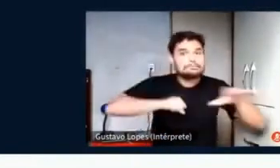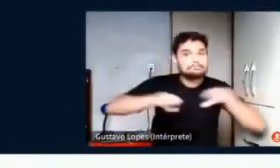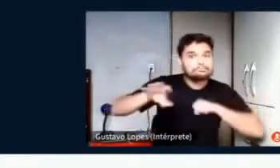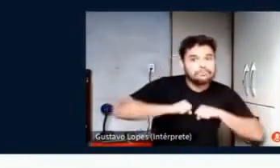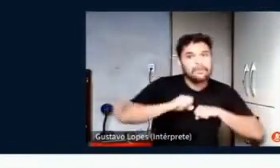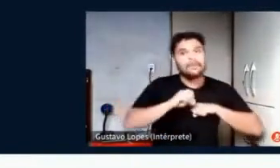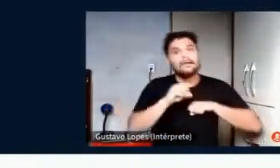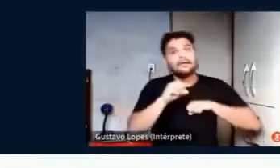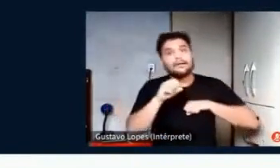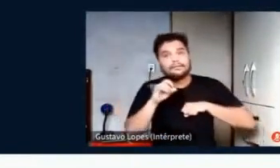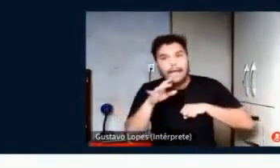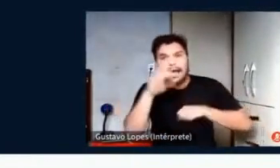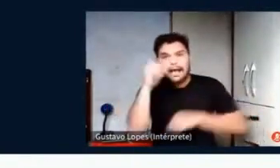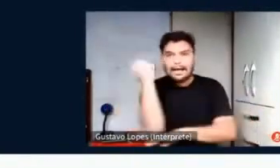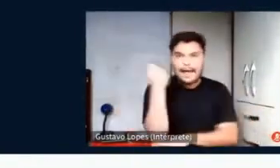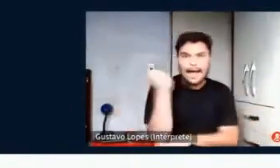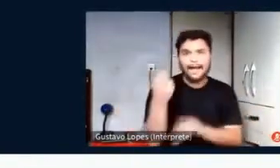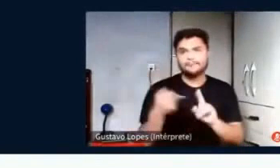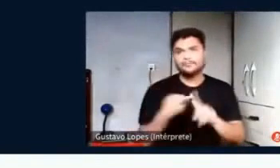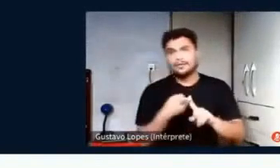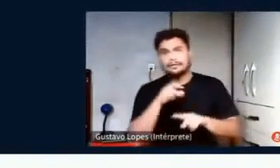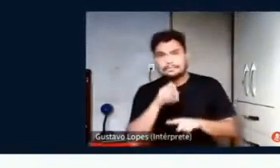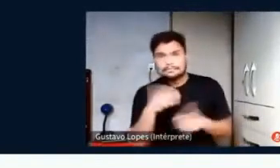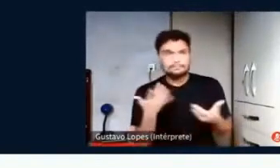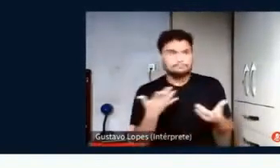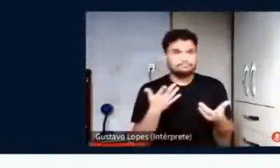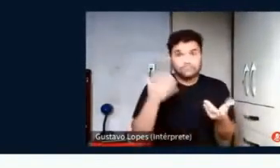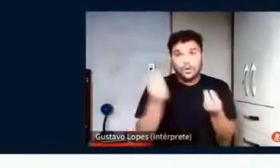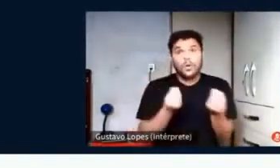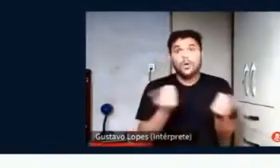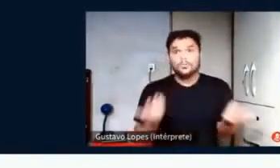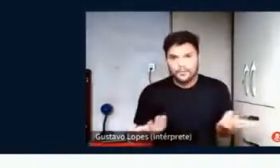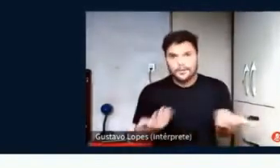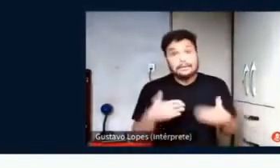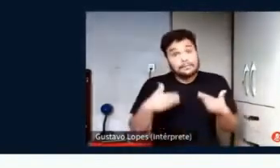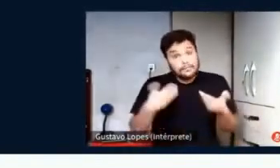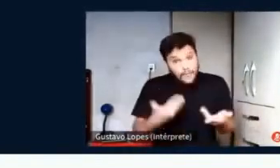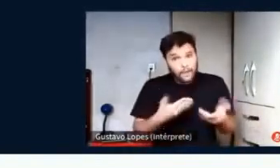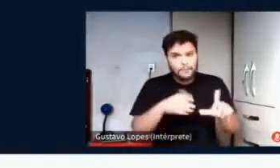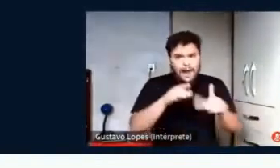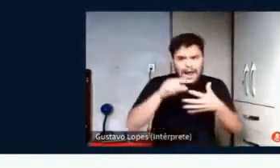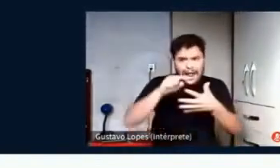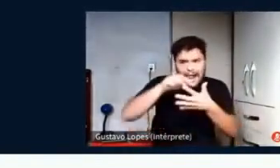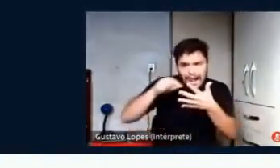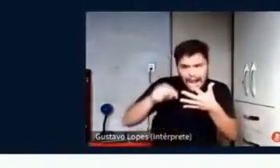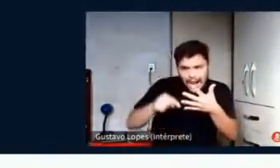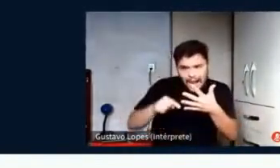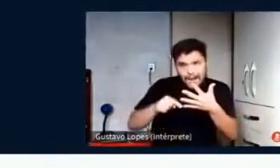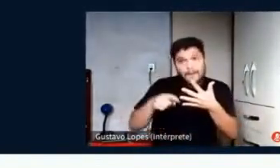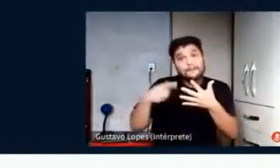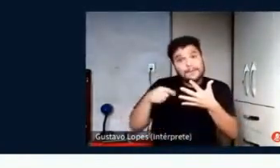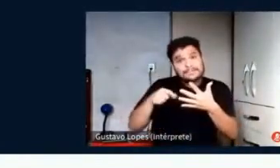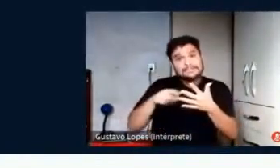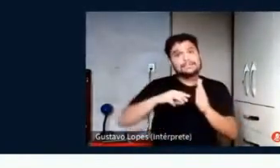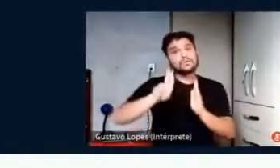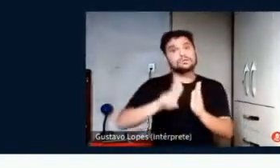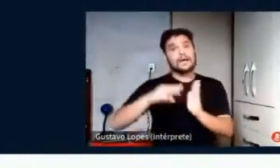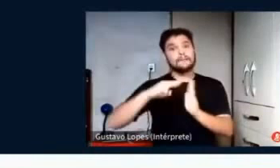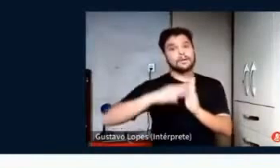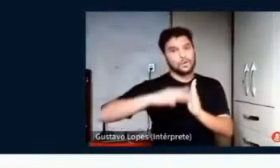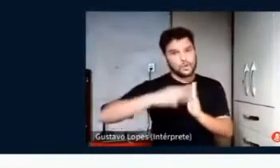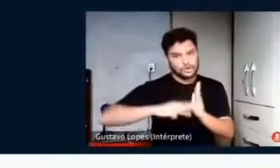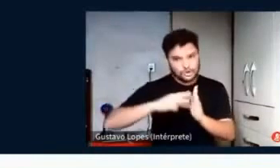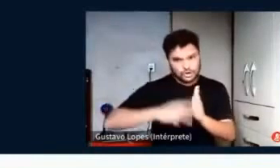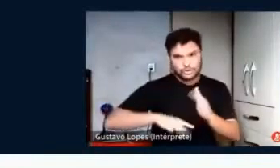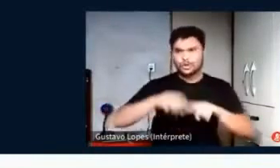gravidade, severidade, transcendência e vulnerabilidade. Para cada um desses termos, eu tenho metodologias, eu tenho instrumentos, eu